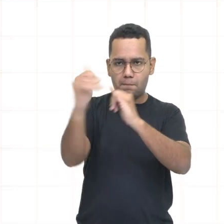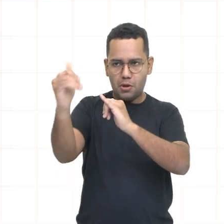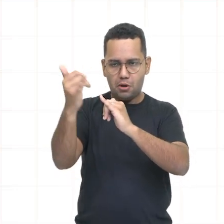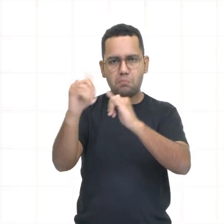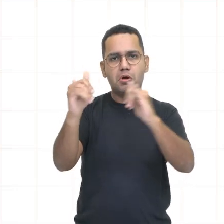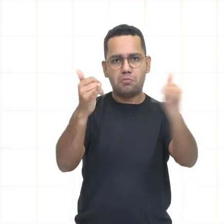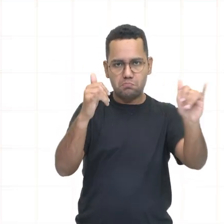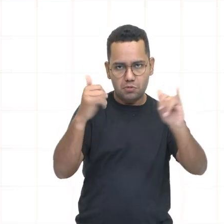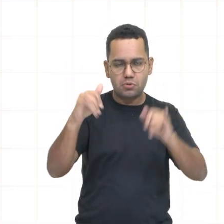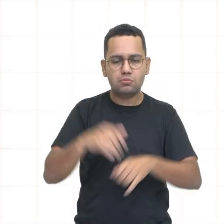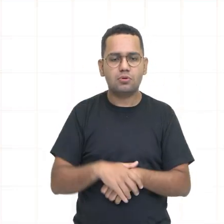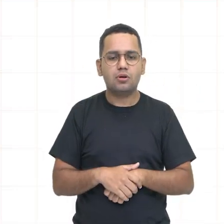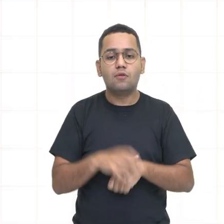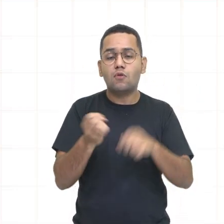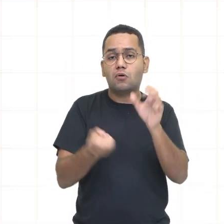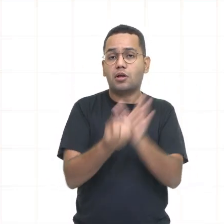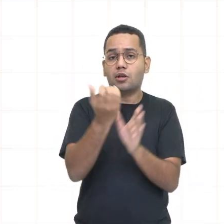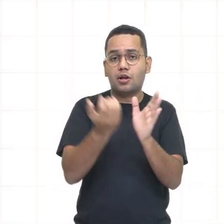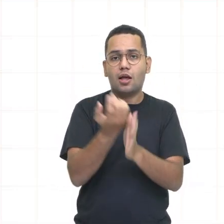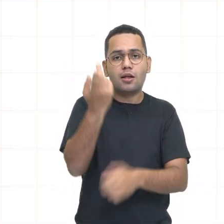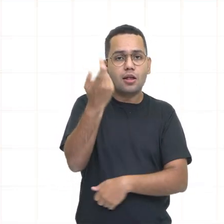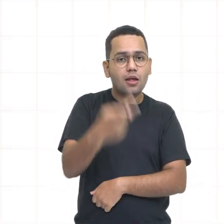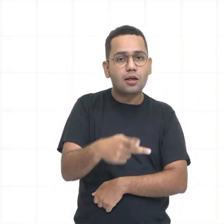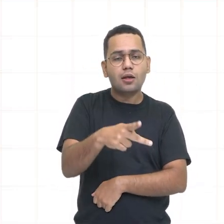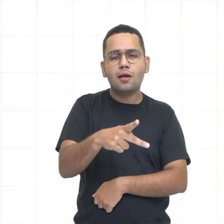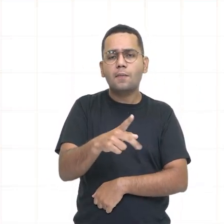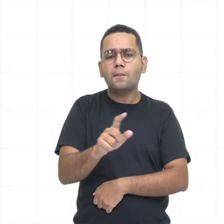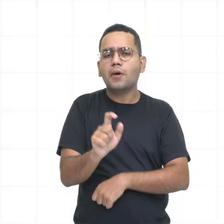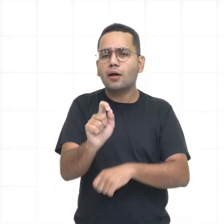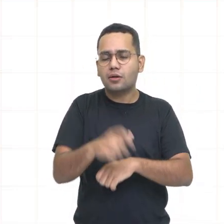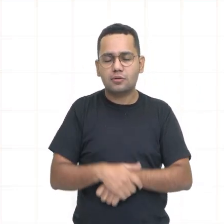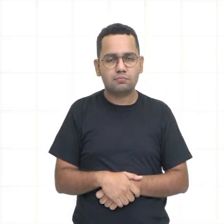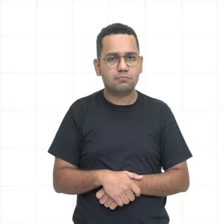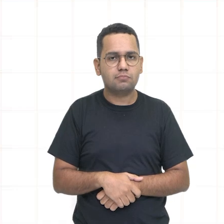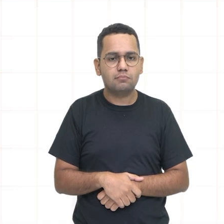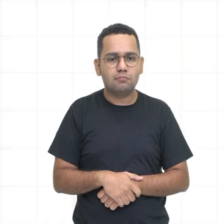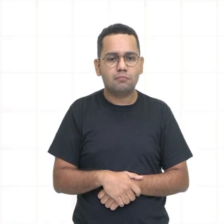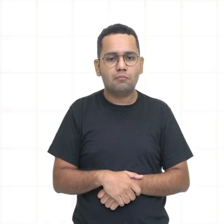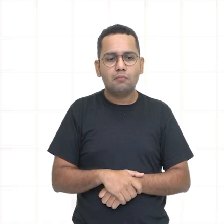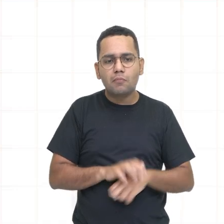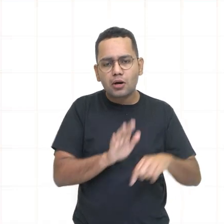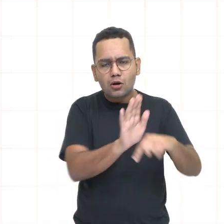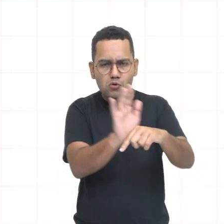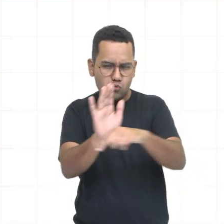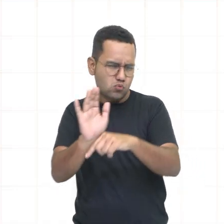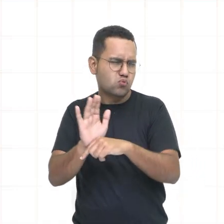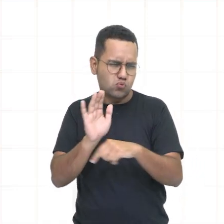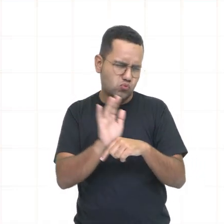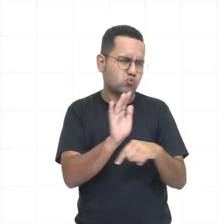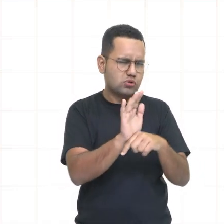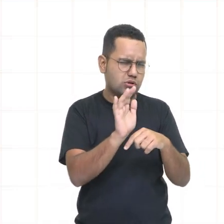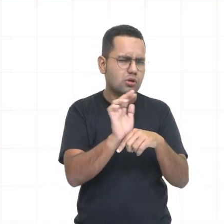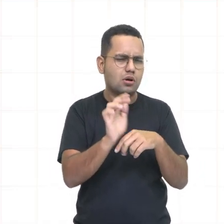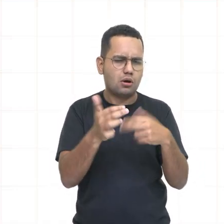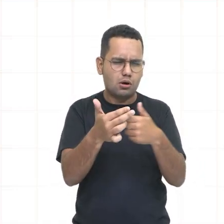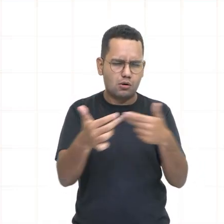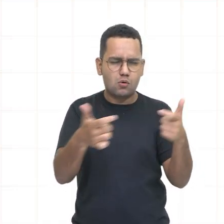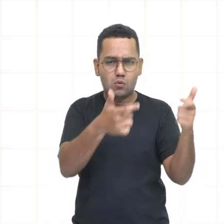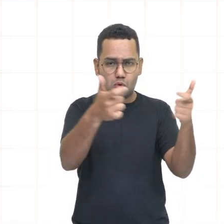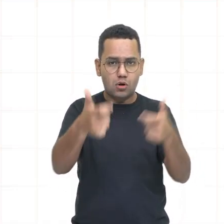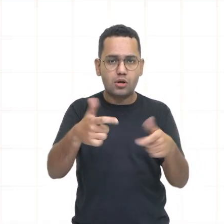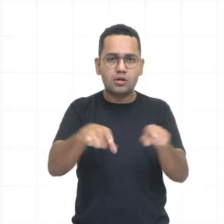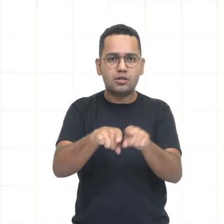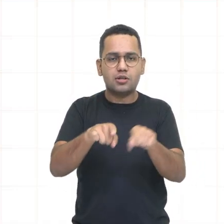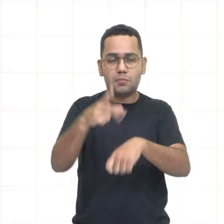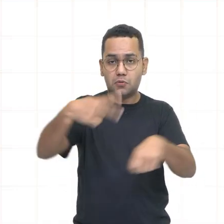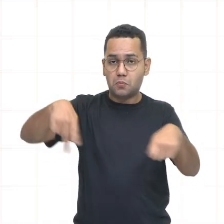e essas hidrelétricas foram construídas basicamente para suprir as necessidades energéticas, não apenas da região, mas de todo